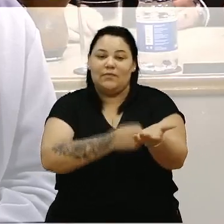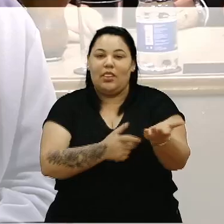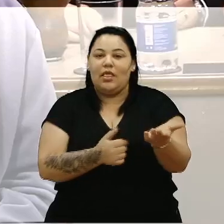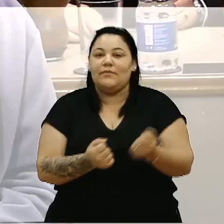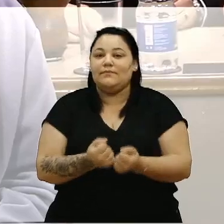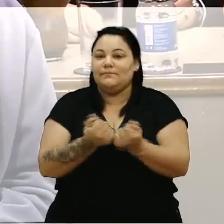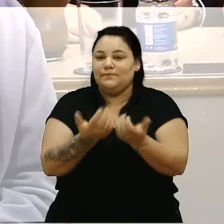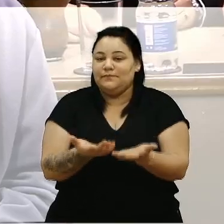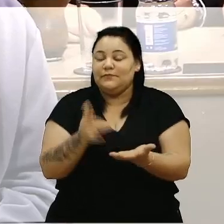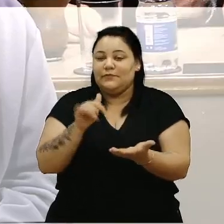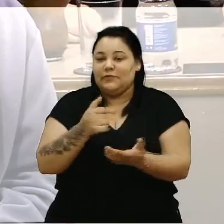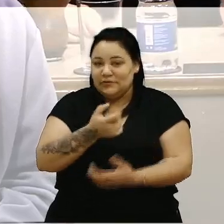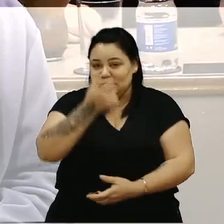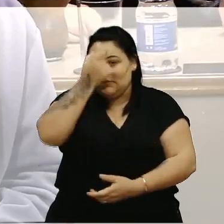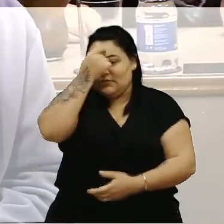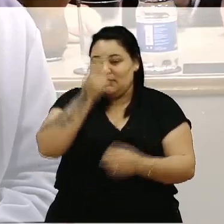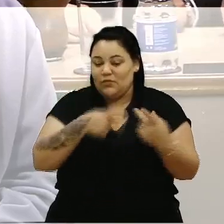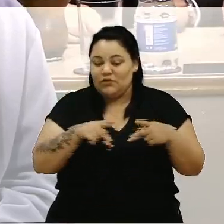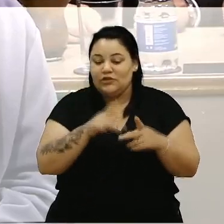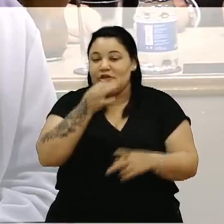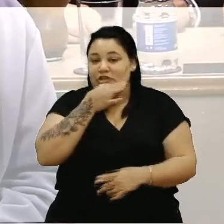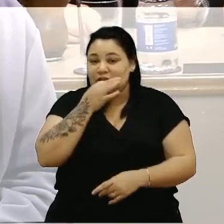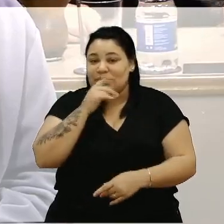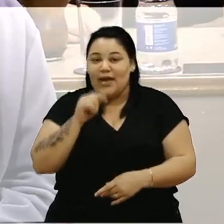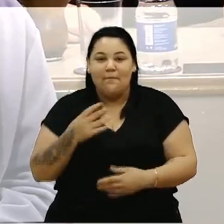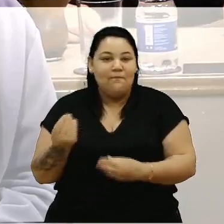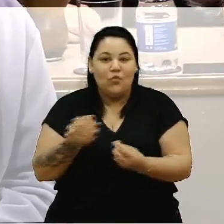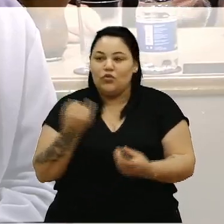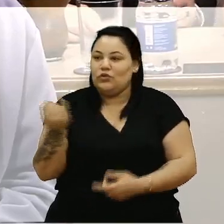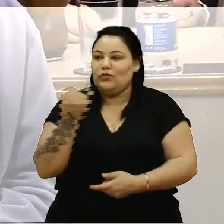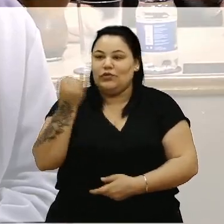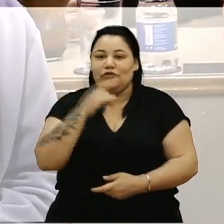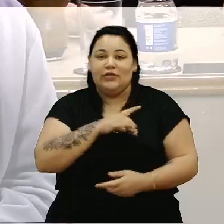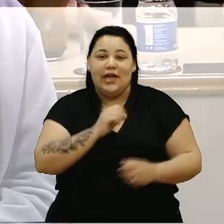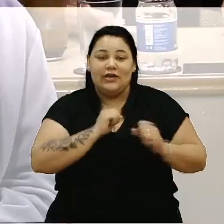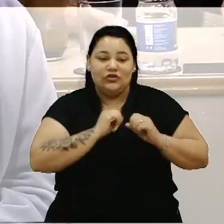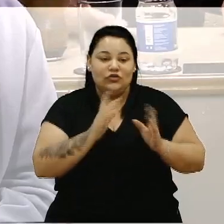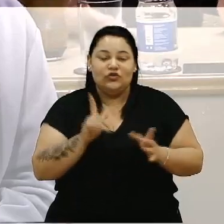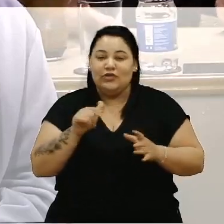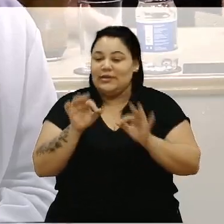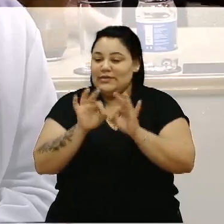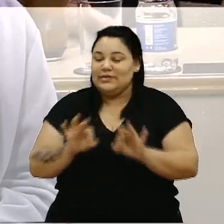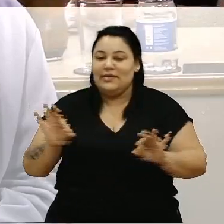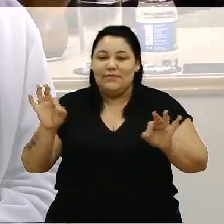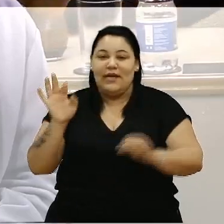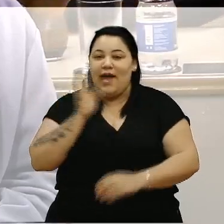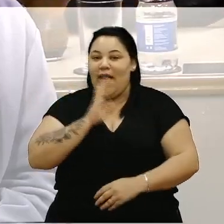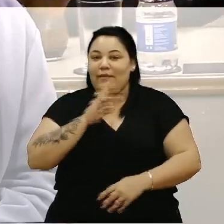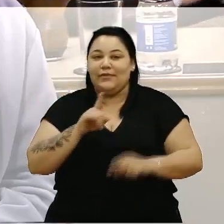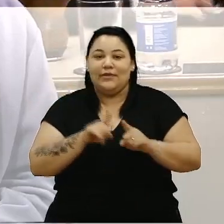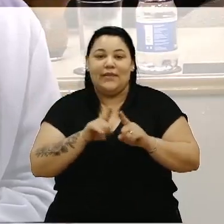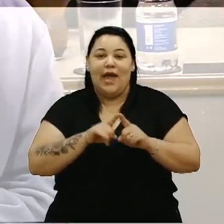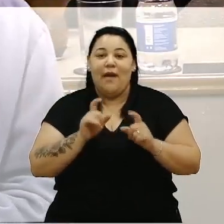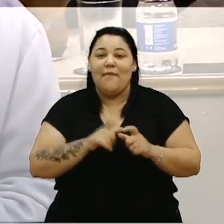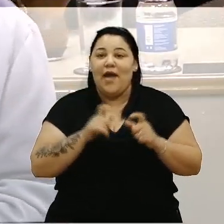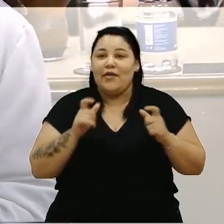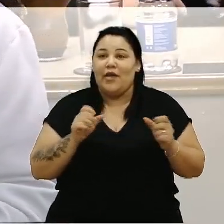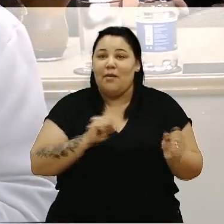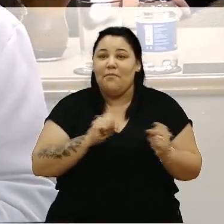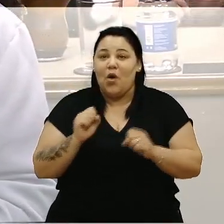população caxiense é de vital importância a essa ação, que é tão simples e rápida e que, na maioria das vezes, pode